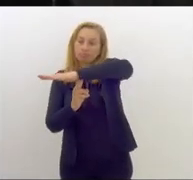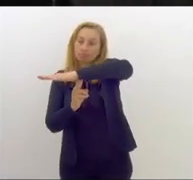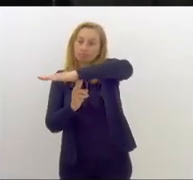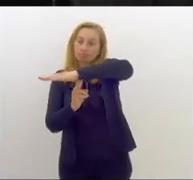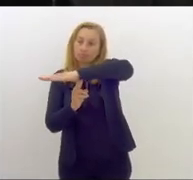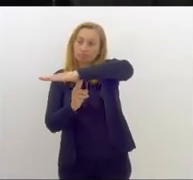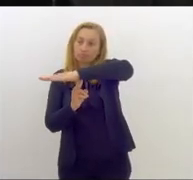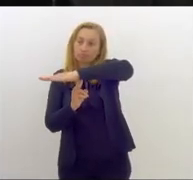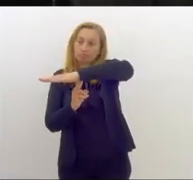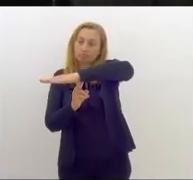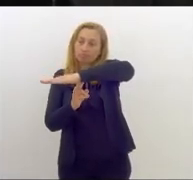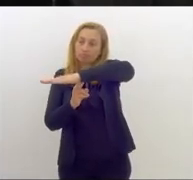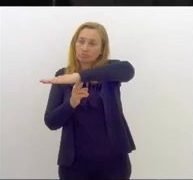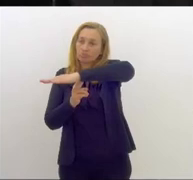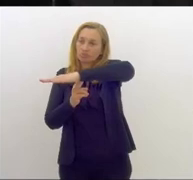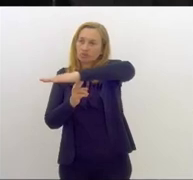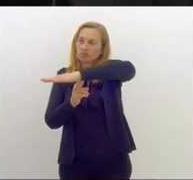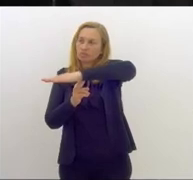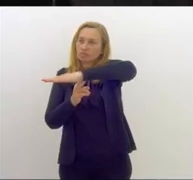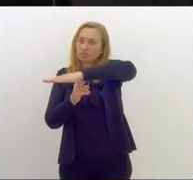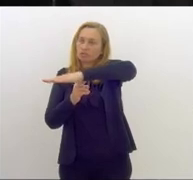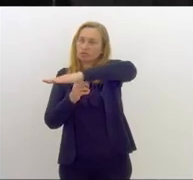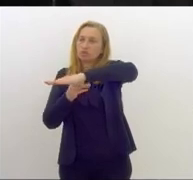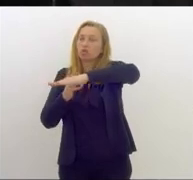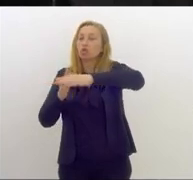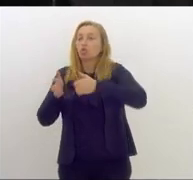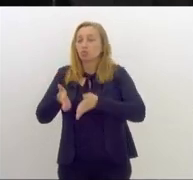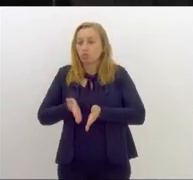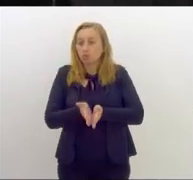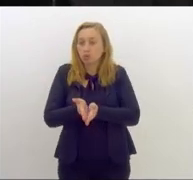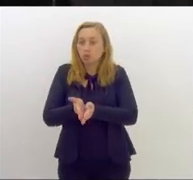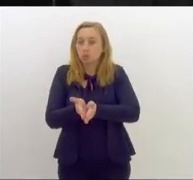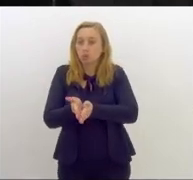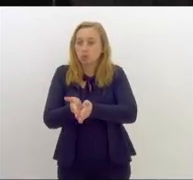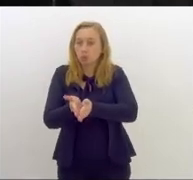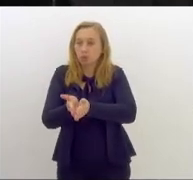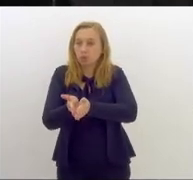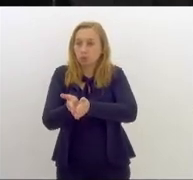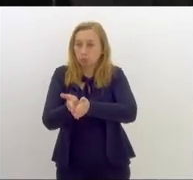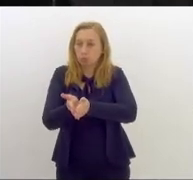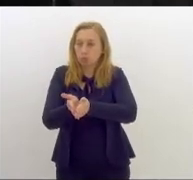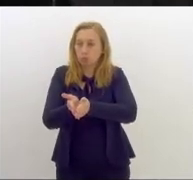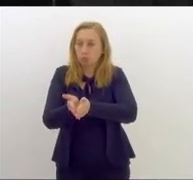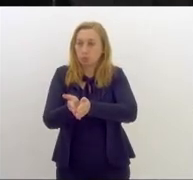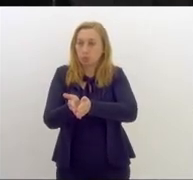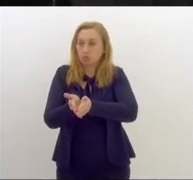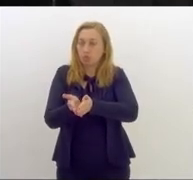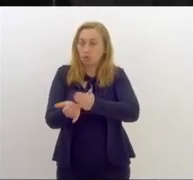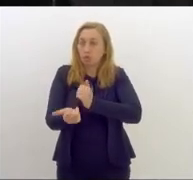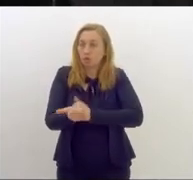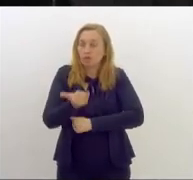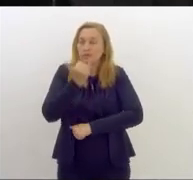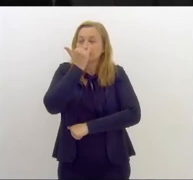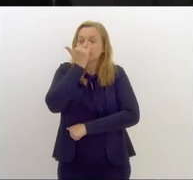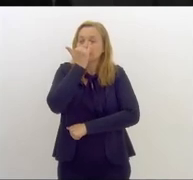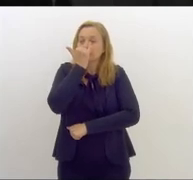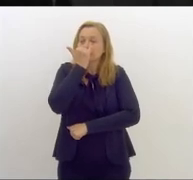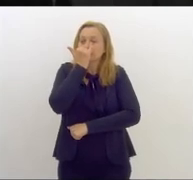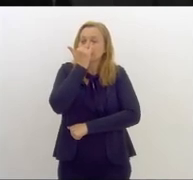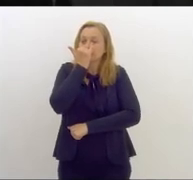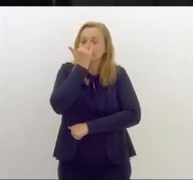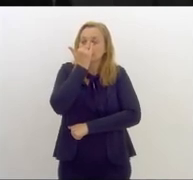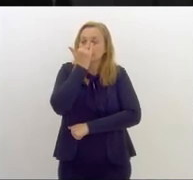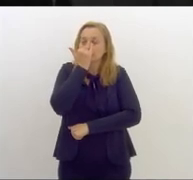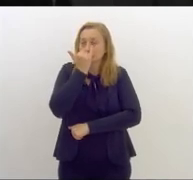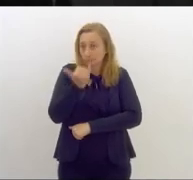Foi abarroada por um navio que rebentou as suas âncoras e tava afundiada na Bahia há mais de 6